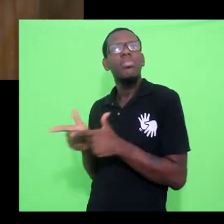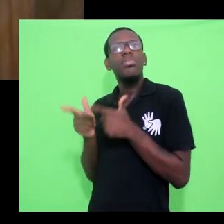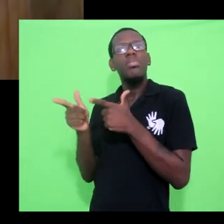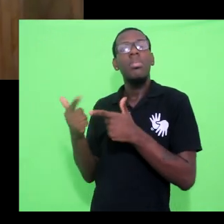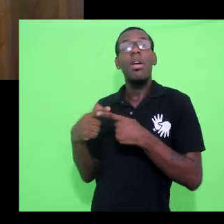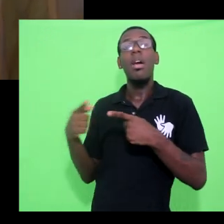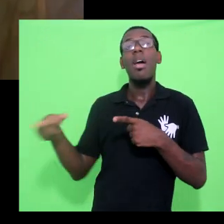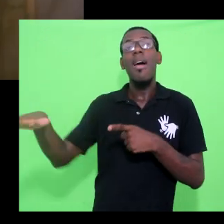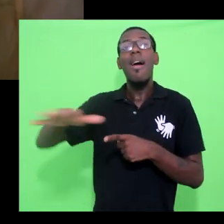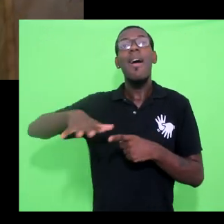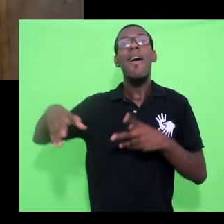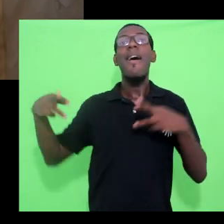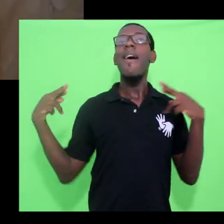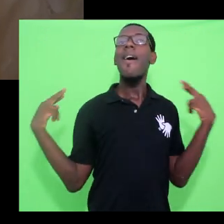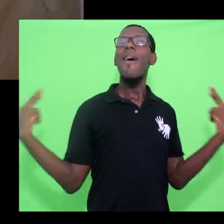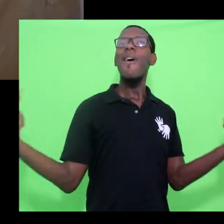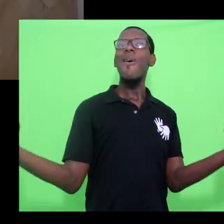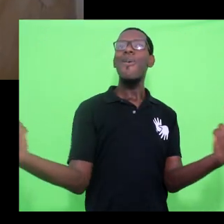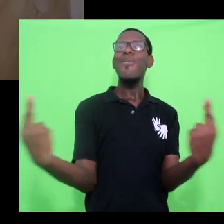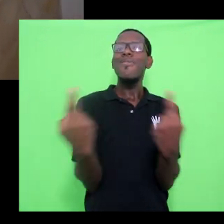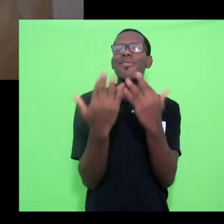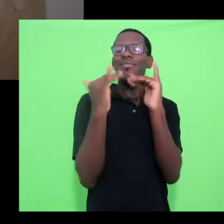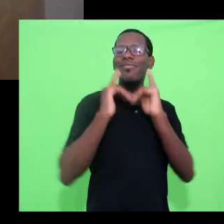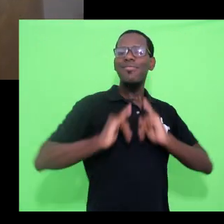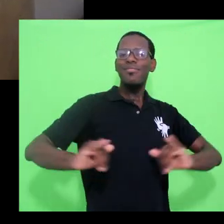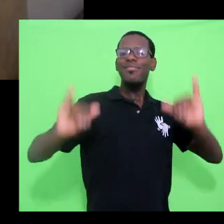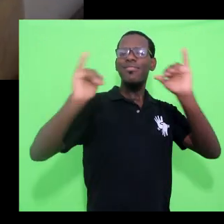lavradores, pessoas que tinham uma vendinha,